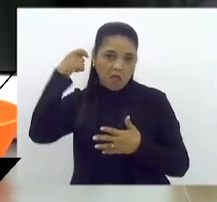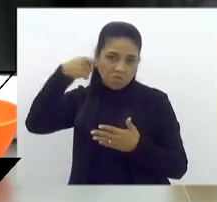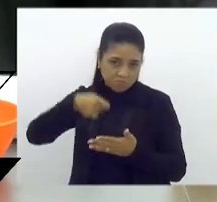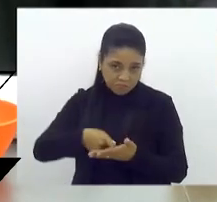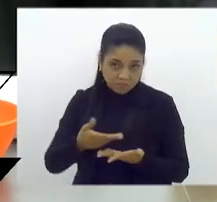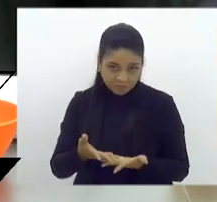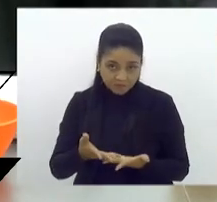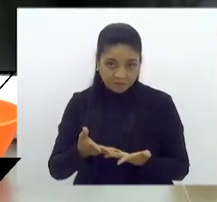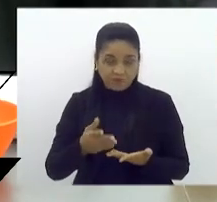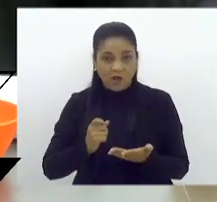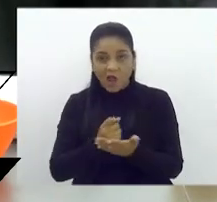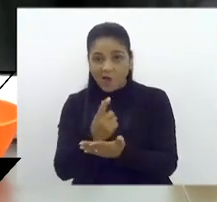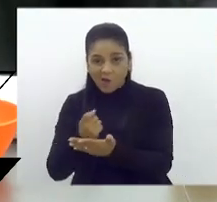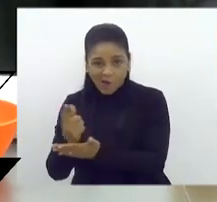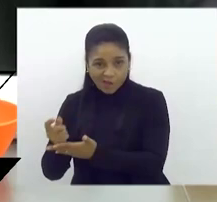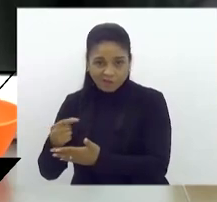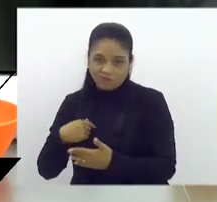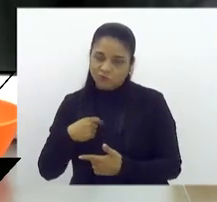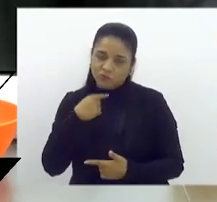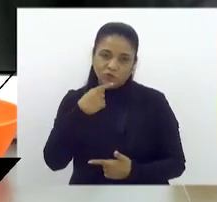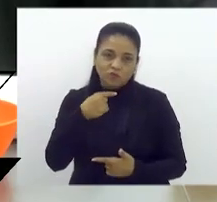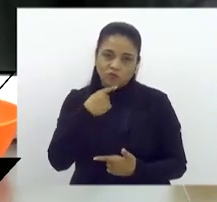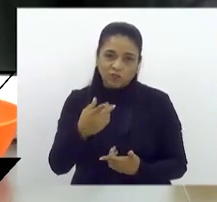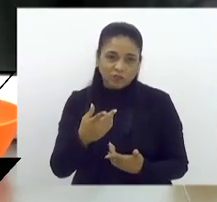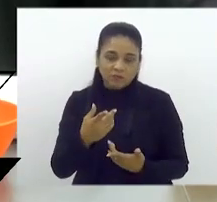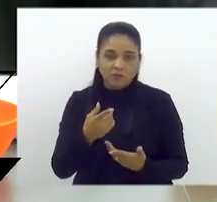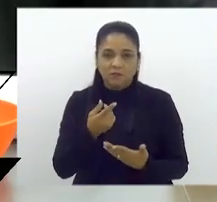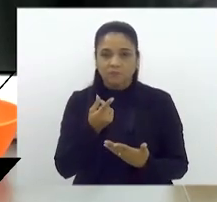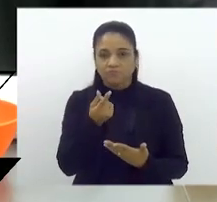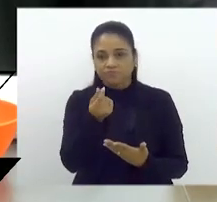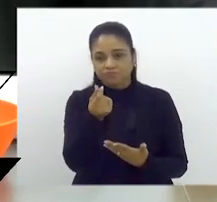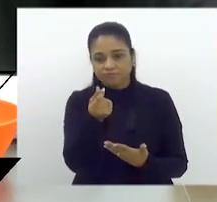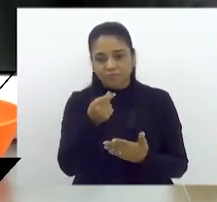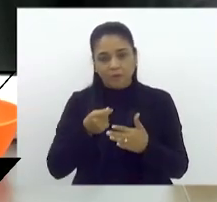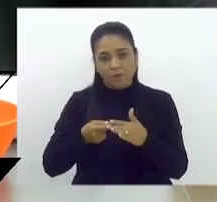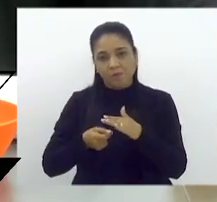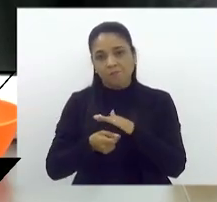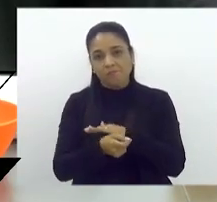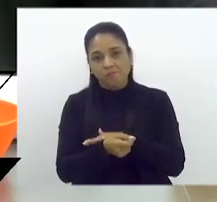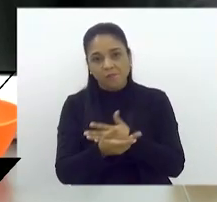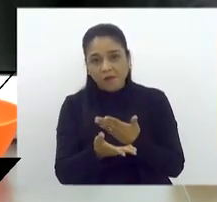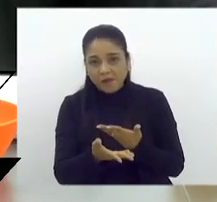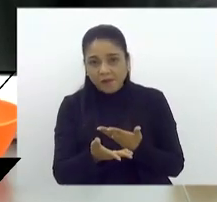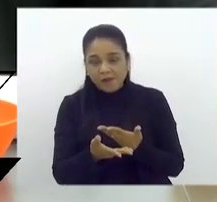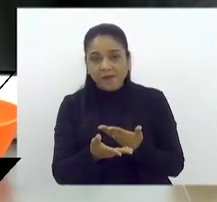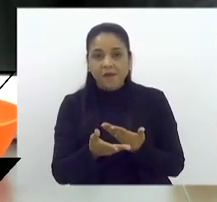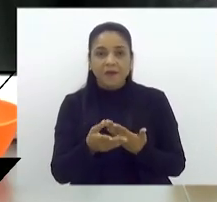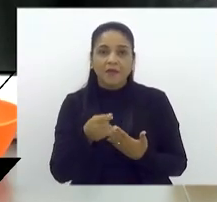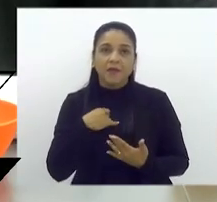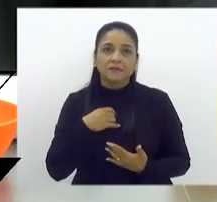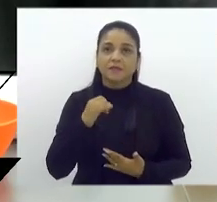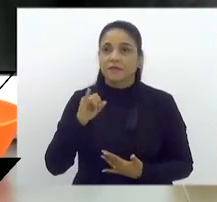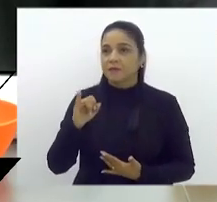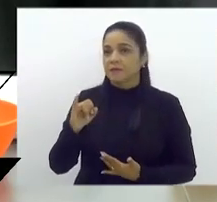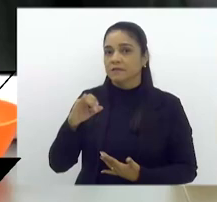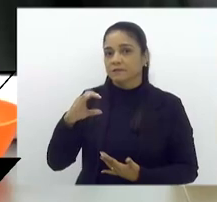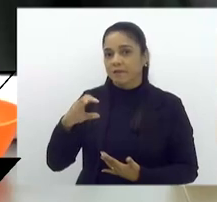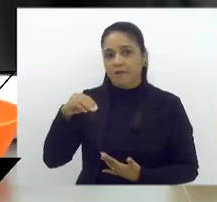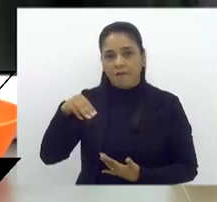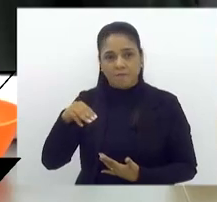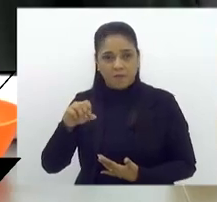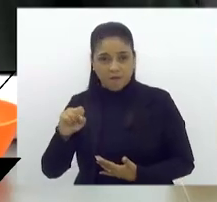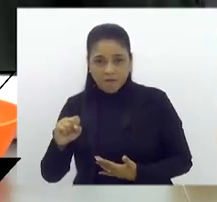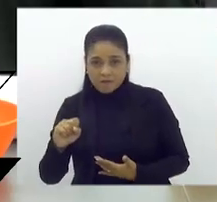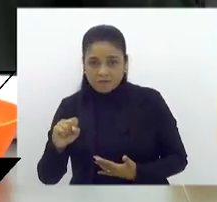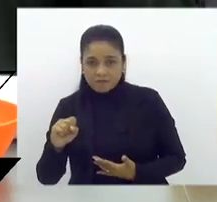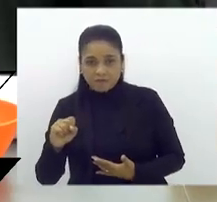Então, não basta dizer a fonte de custeio, né? Porque se a fonte de custeio for o ICMS, você não